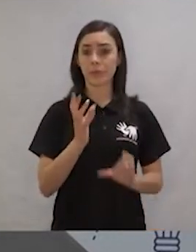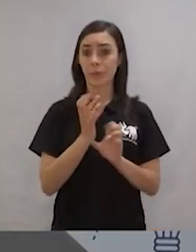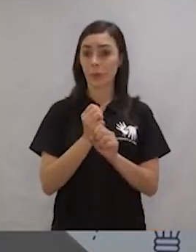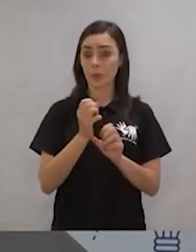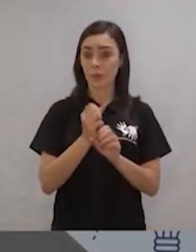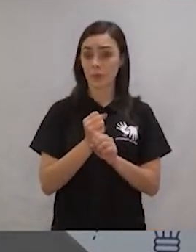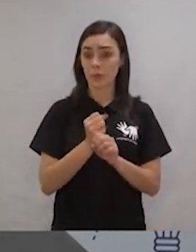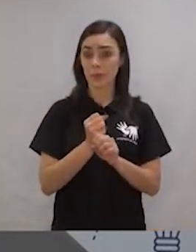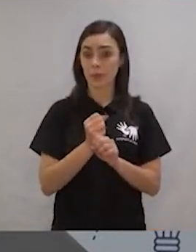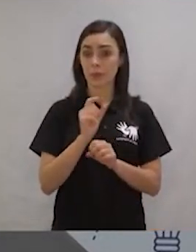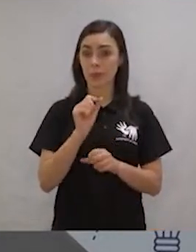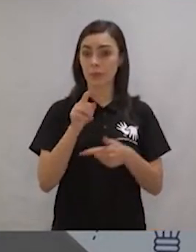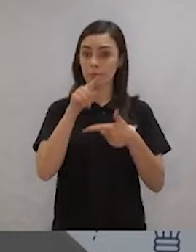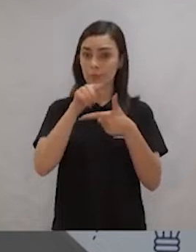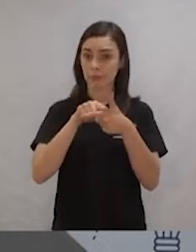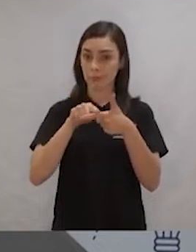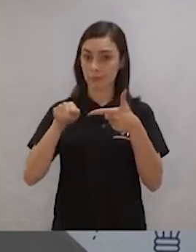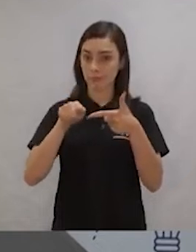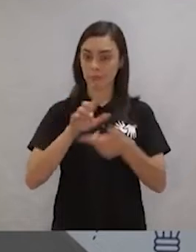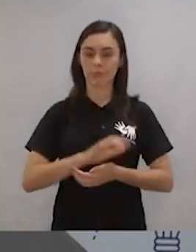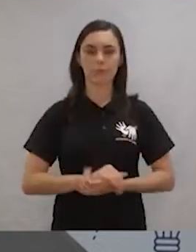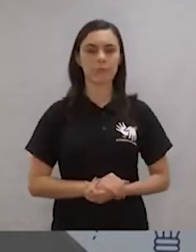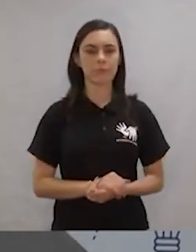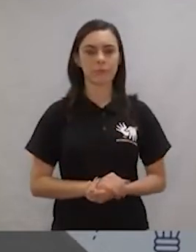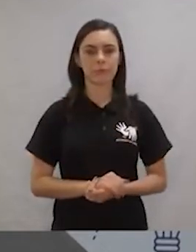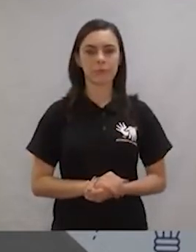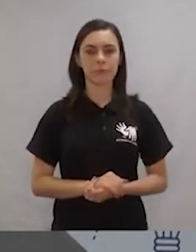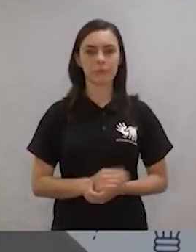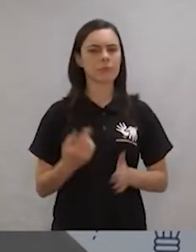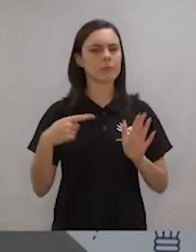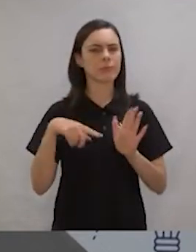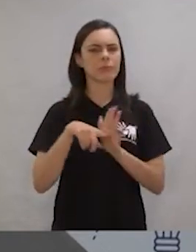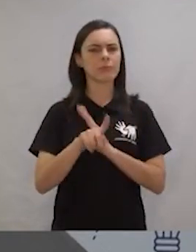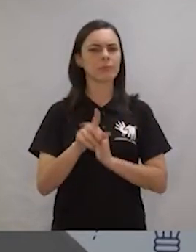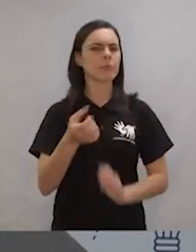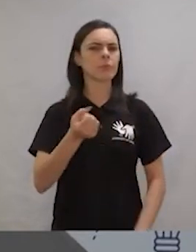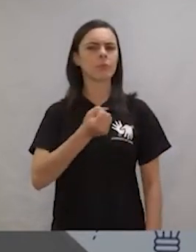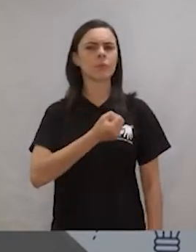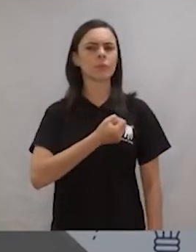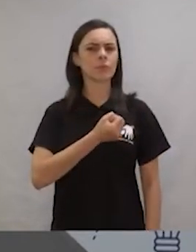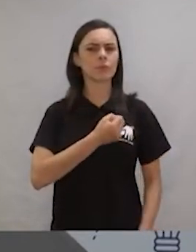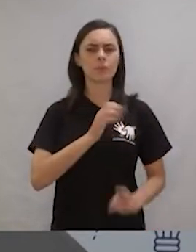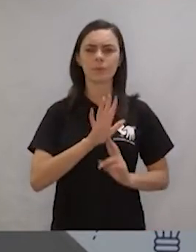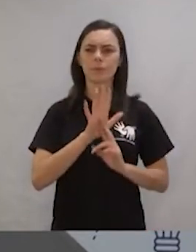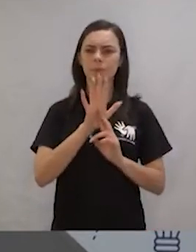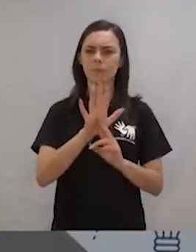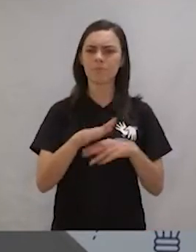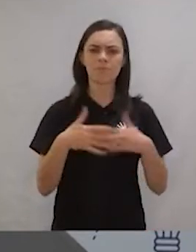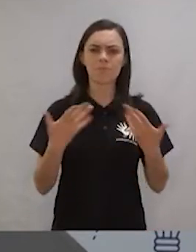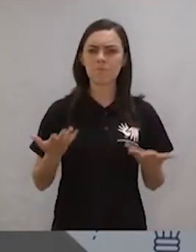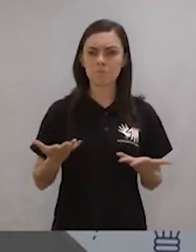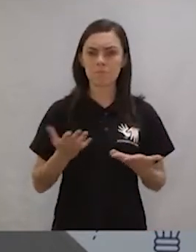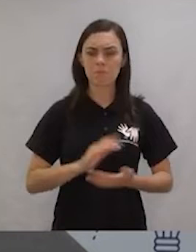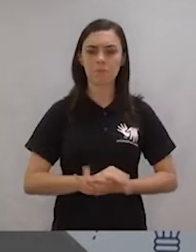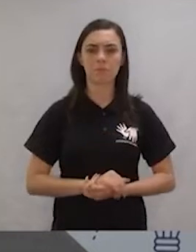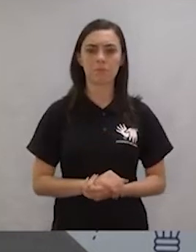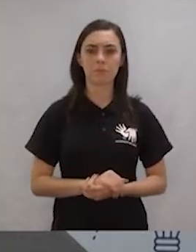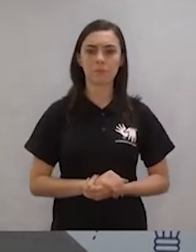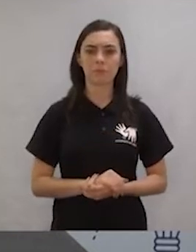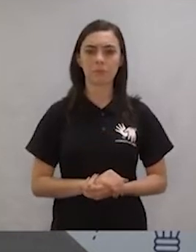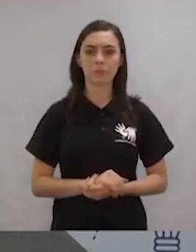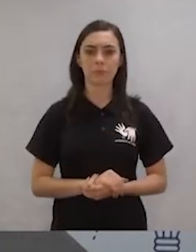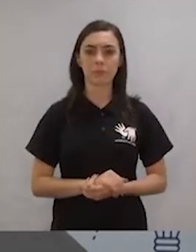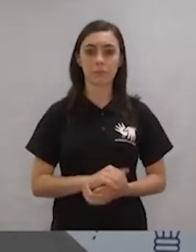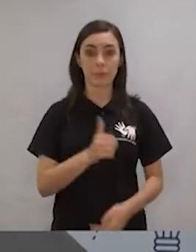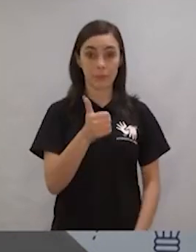operação, que é a divisão. Qual é o número que está representando nessa divisão?